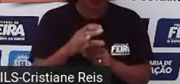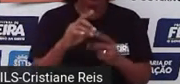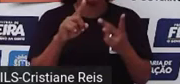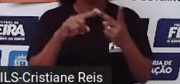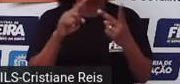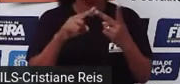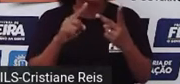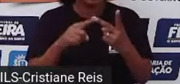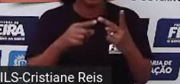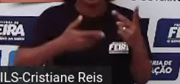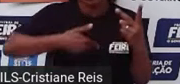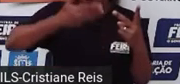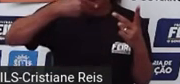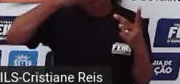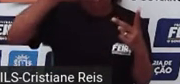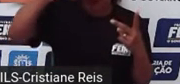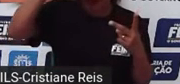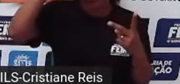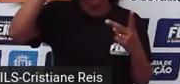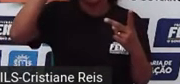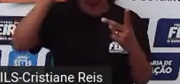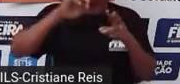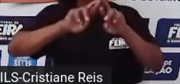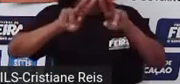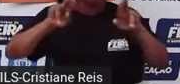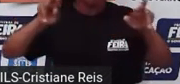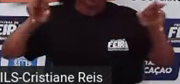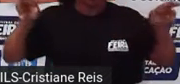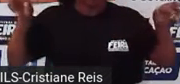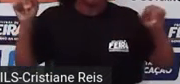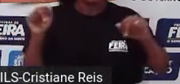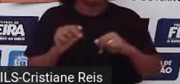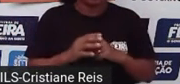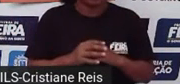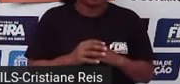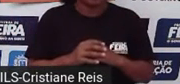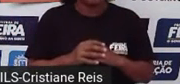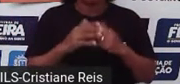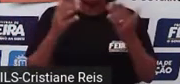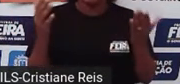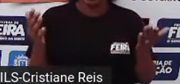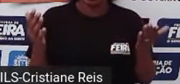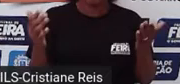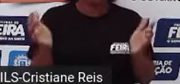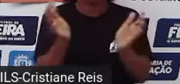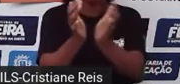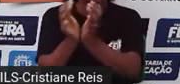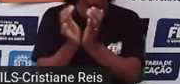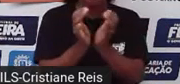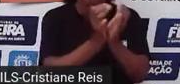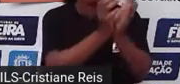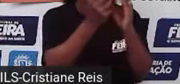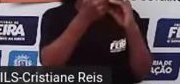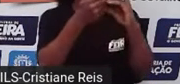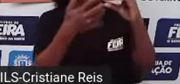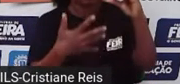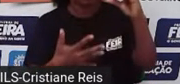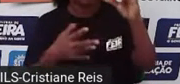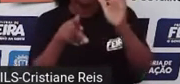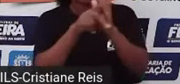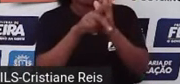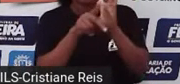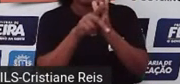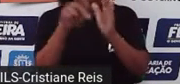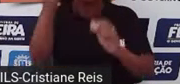Olha a gente falando na é linda tempo todo assim né dos povos com características mais orientais moda dizer assim a gente também